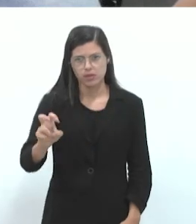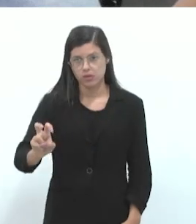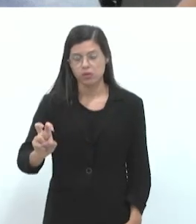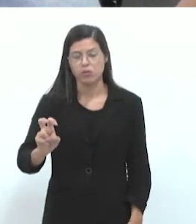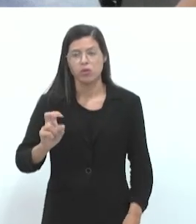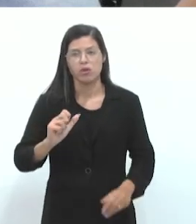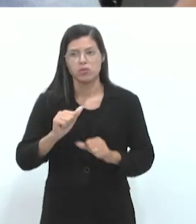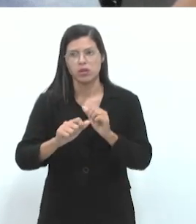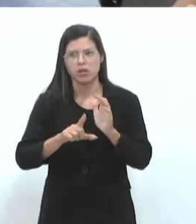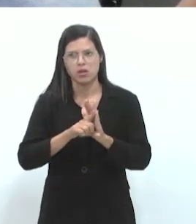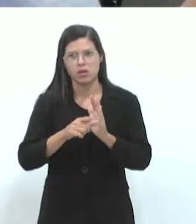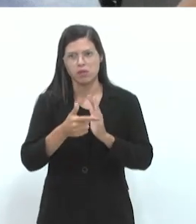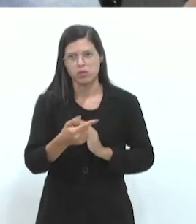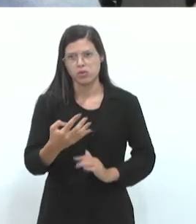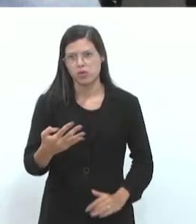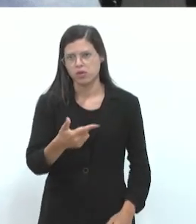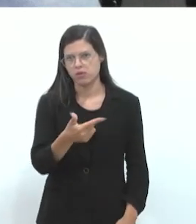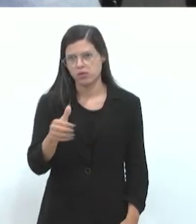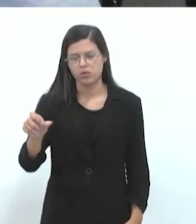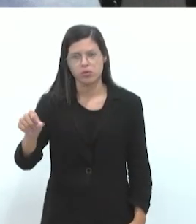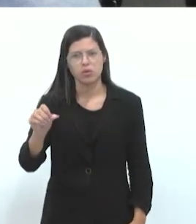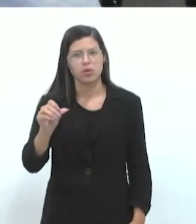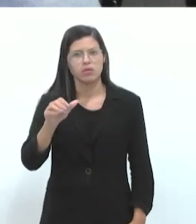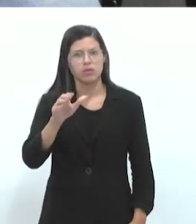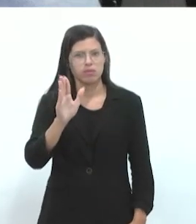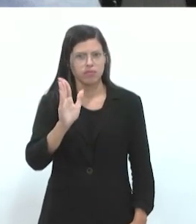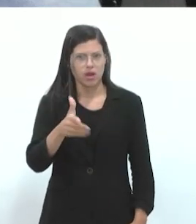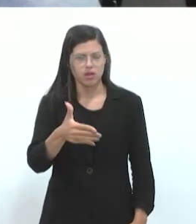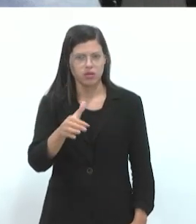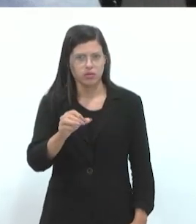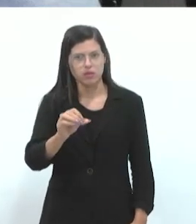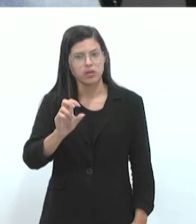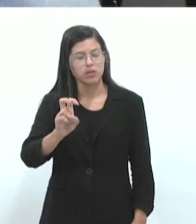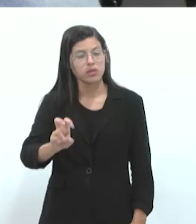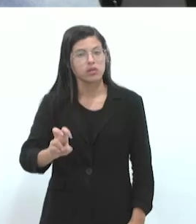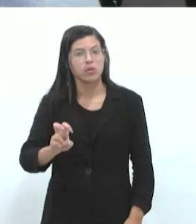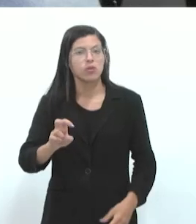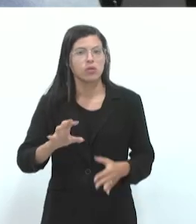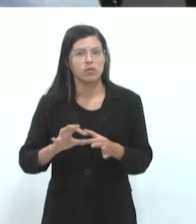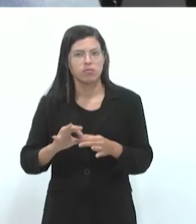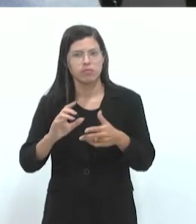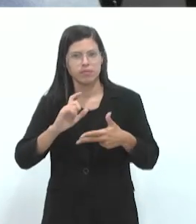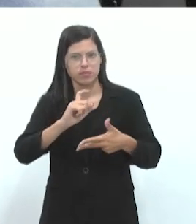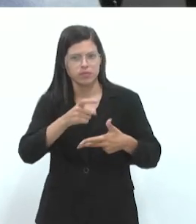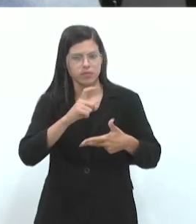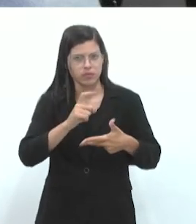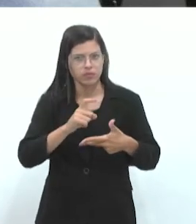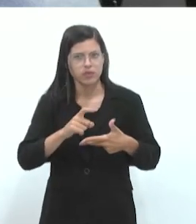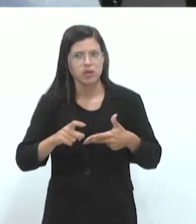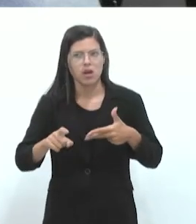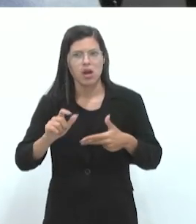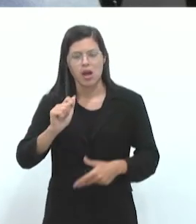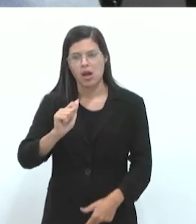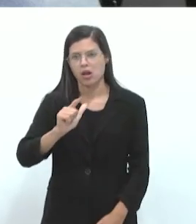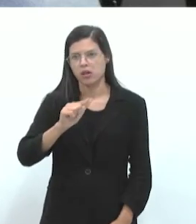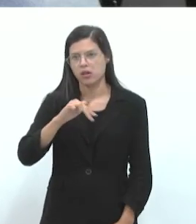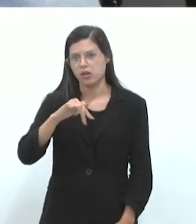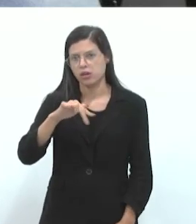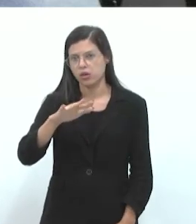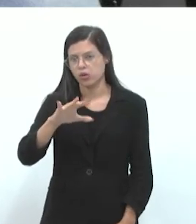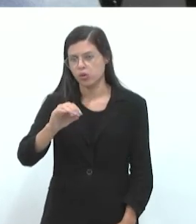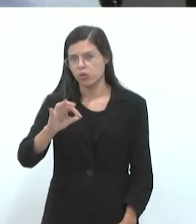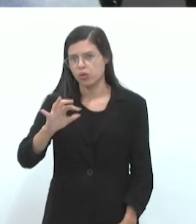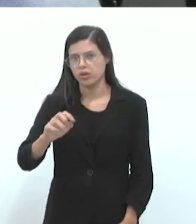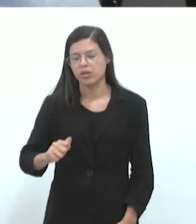que altera a Lei 2429 de 95, que autoriza o Poder Executivo a fixar a alíquota de ICMS